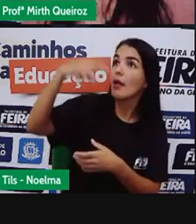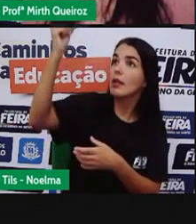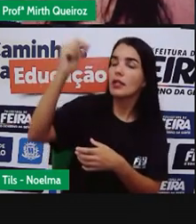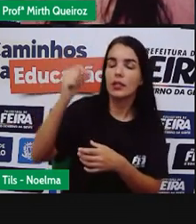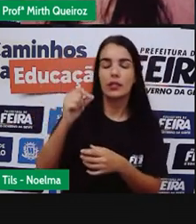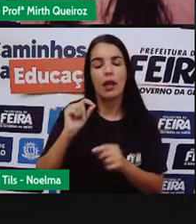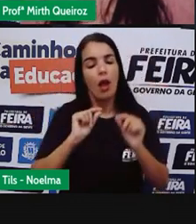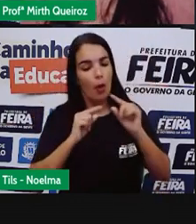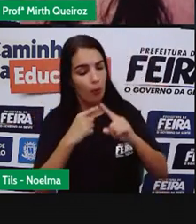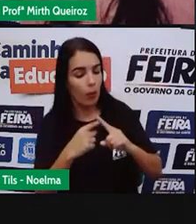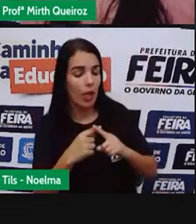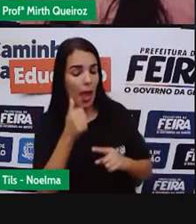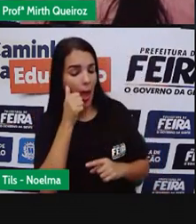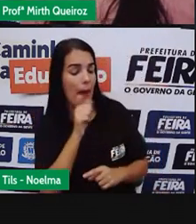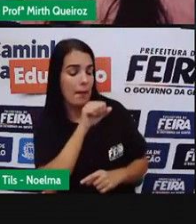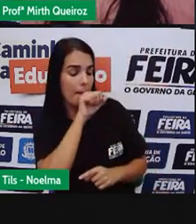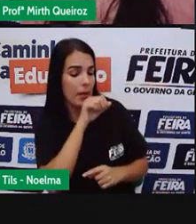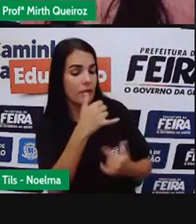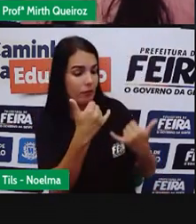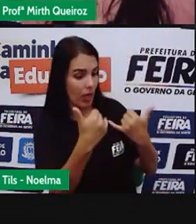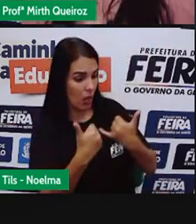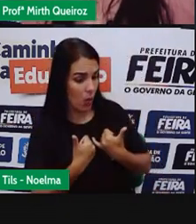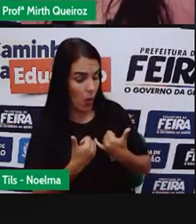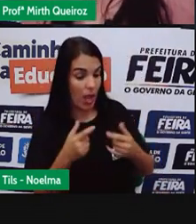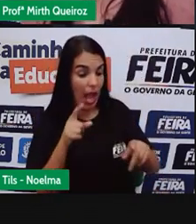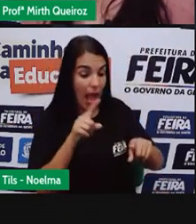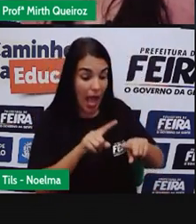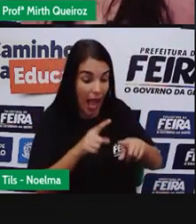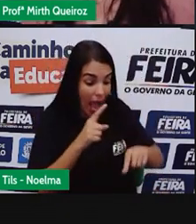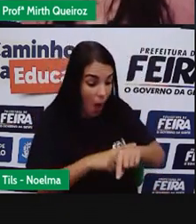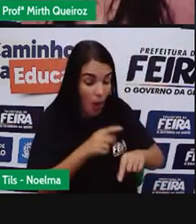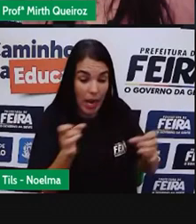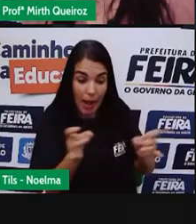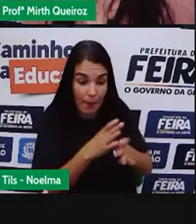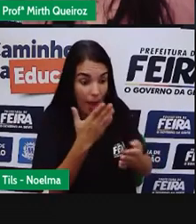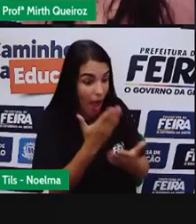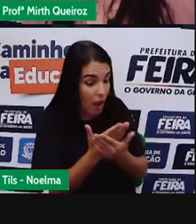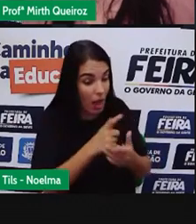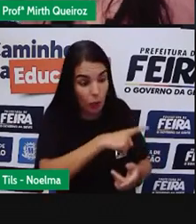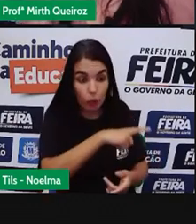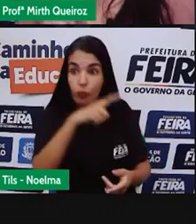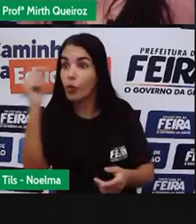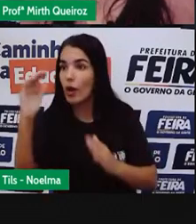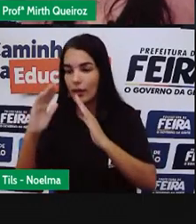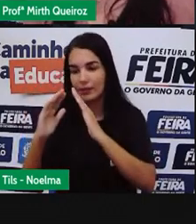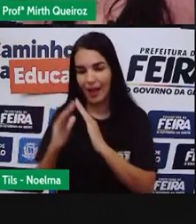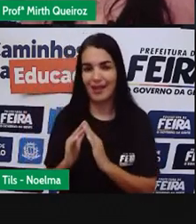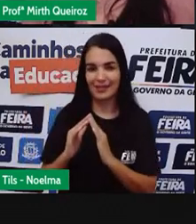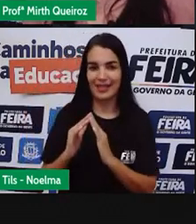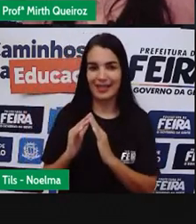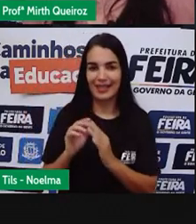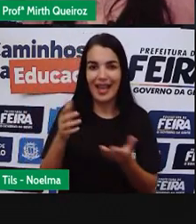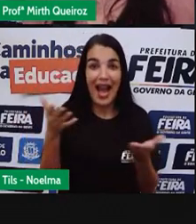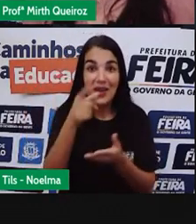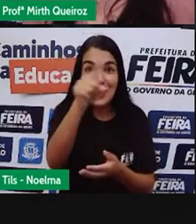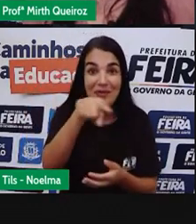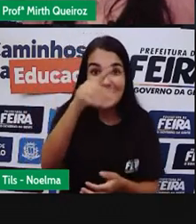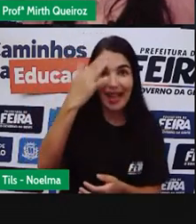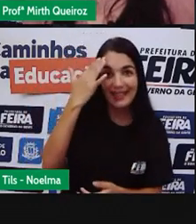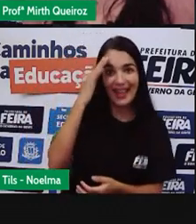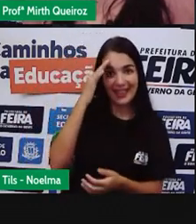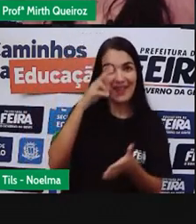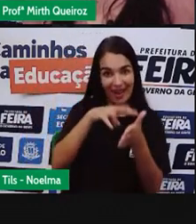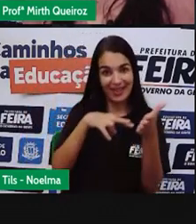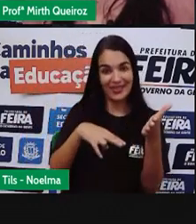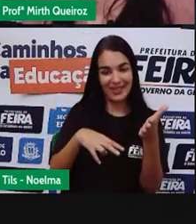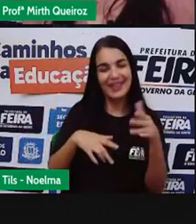a mamãe disse que assim que a aula acabasse, eu fosse direto para casa. Agora vocês entenderam a